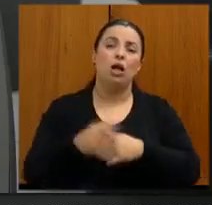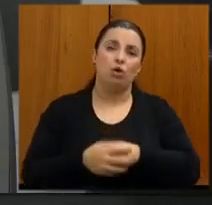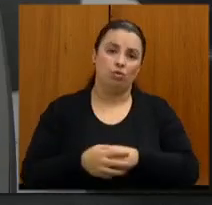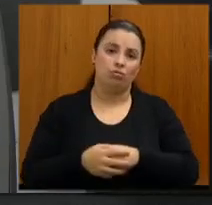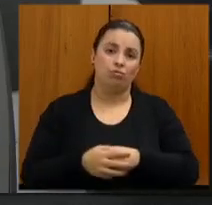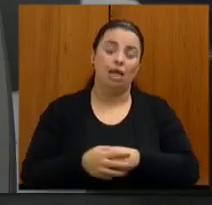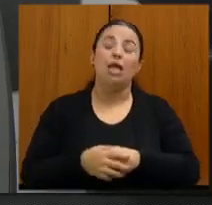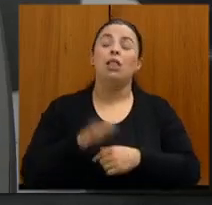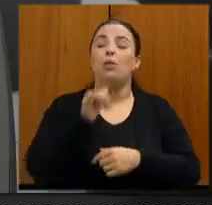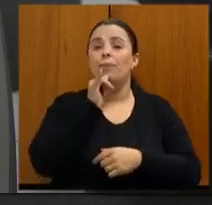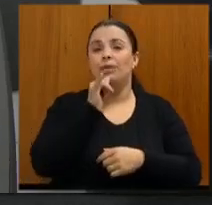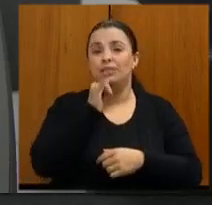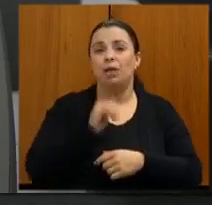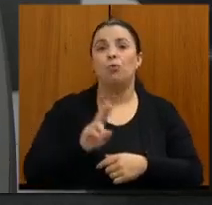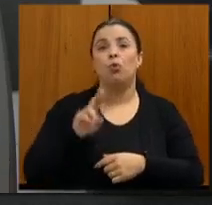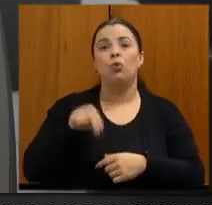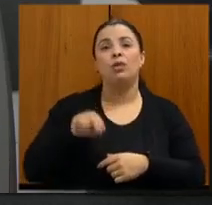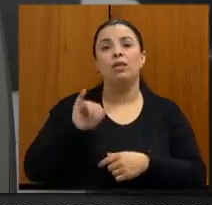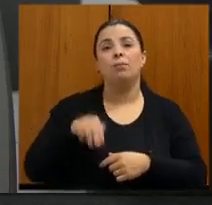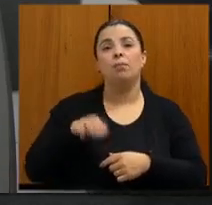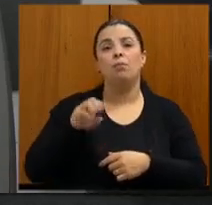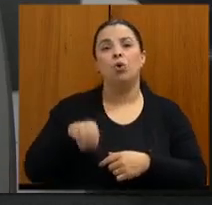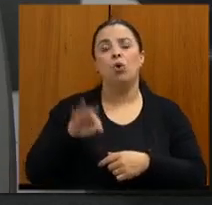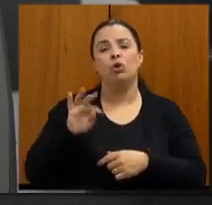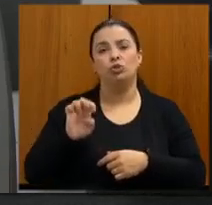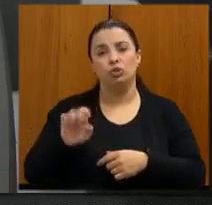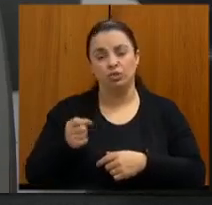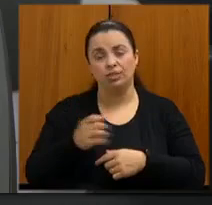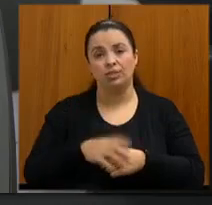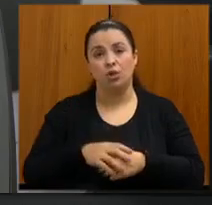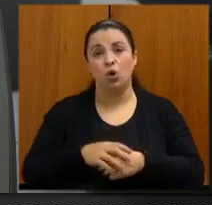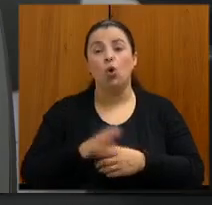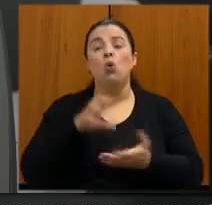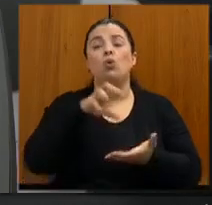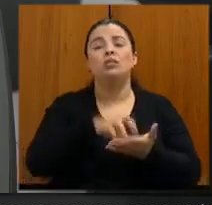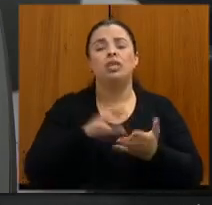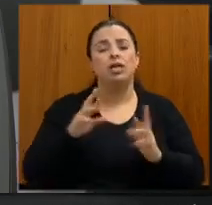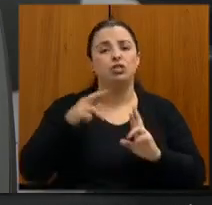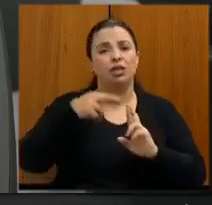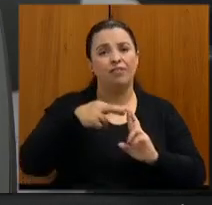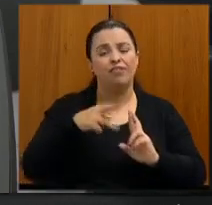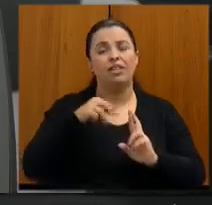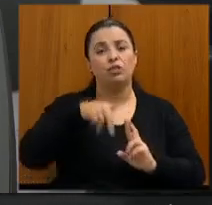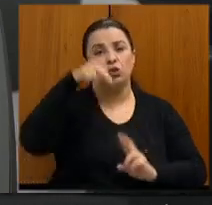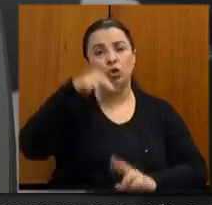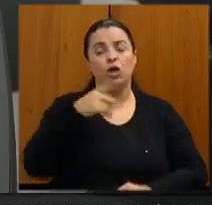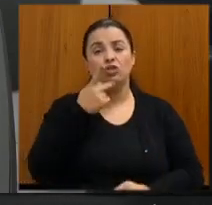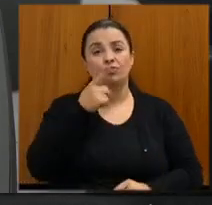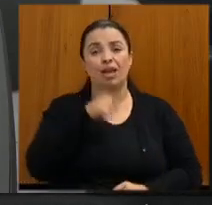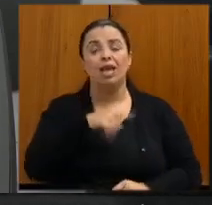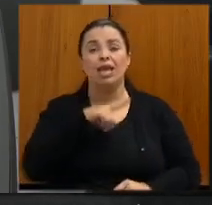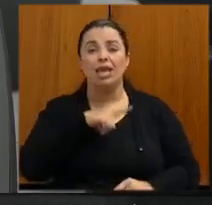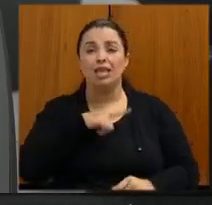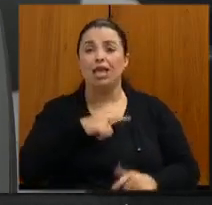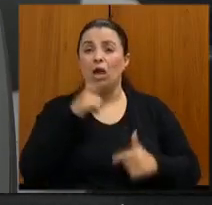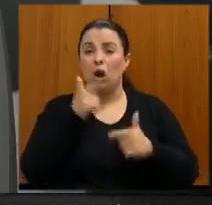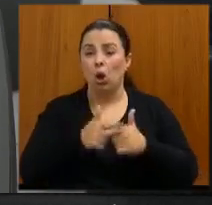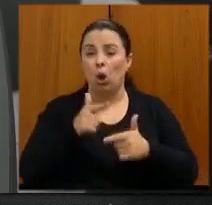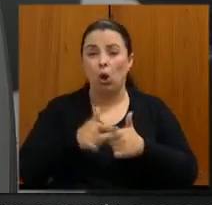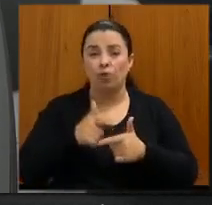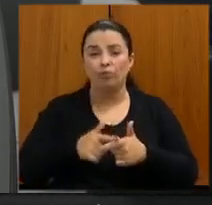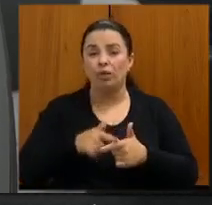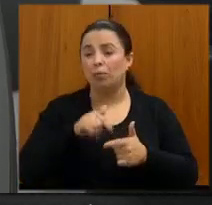unimontes o centro de referência em direitos humanos do Norte da dizendo que os tem conflitos lá que são aumentam